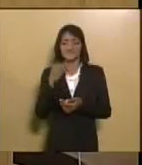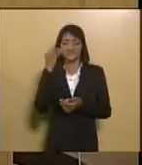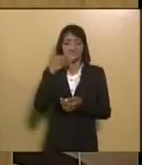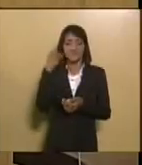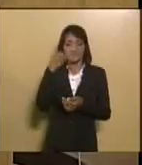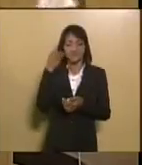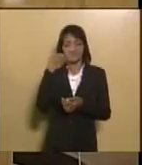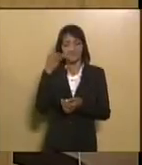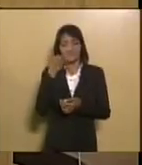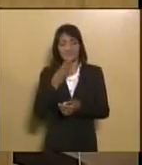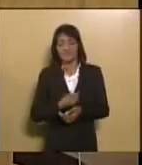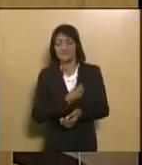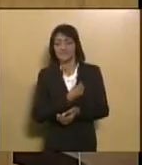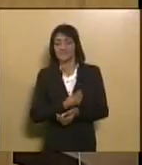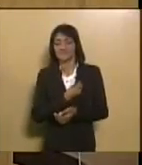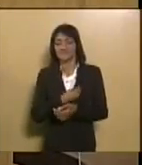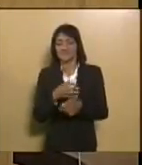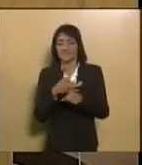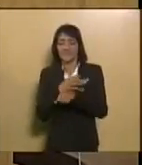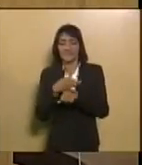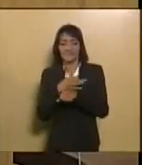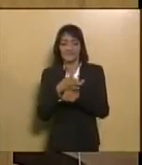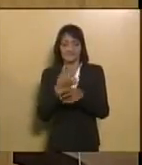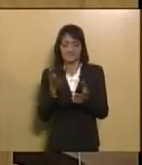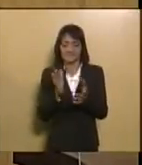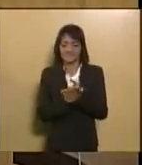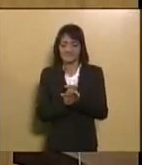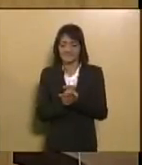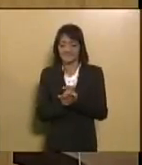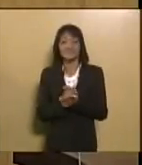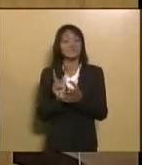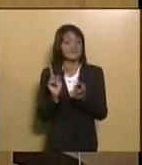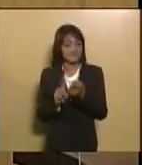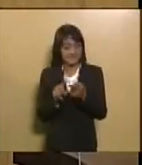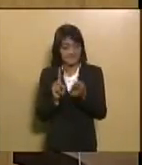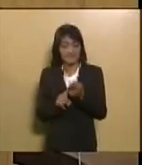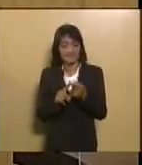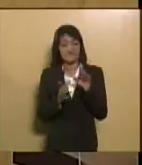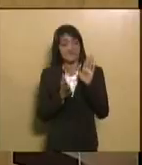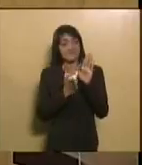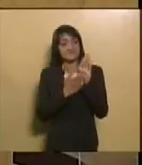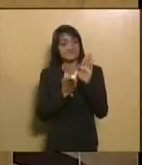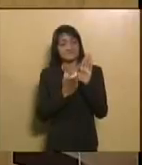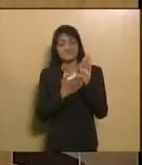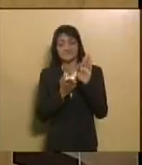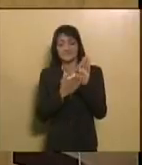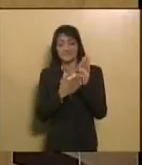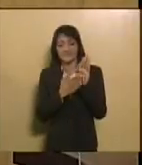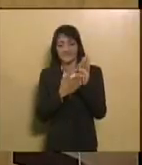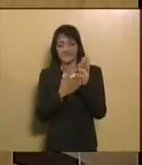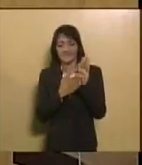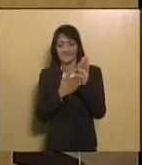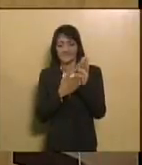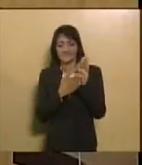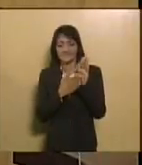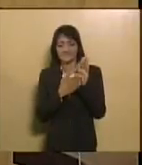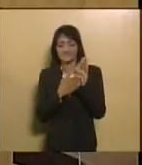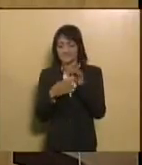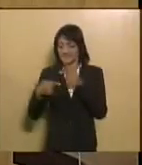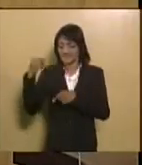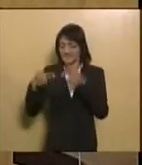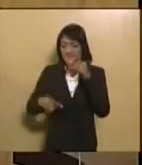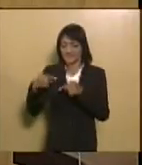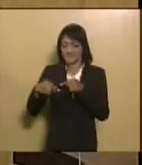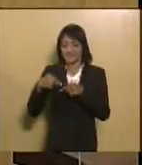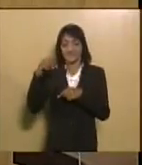nos vivenciamos neste período do recesso, e também uma proposta de um grandioso debate